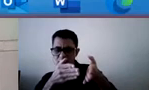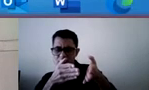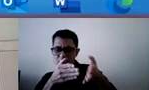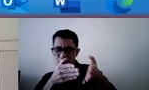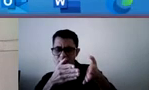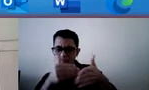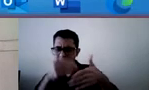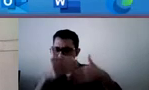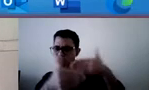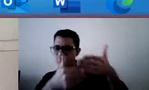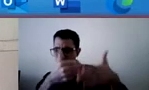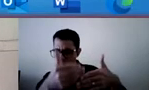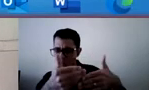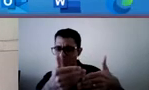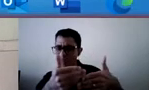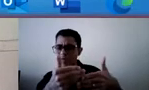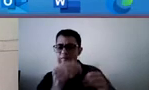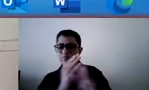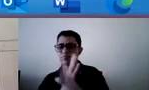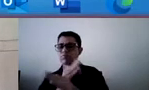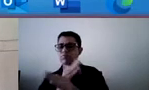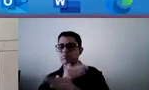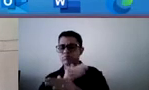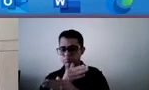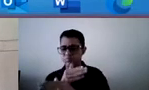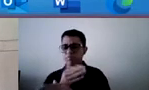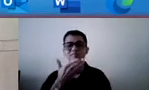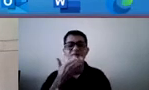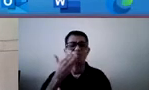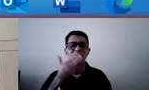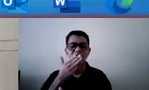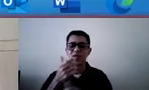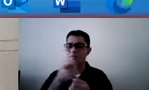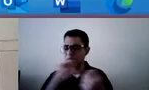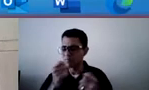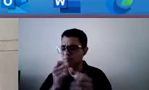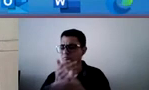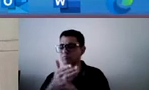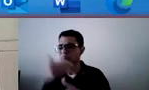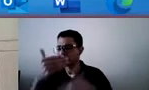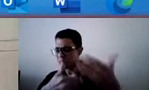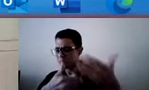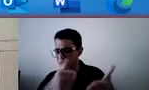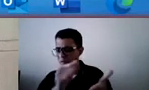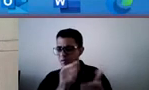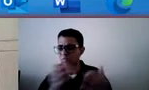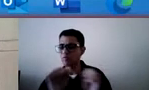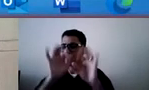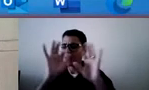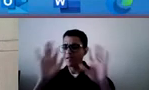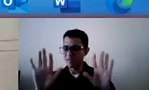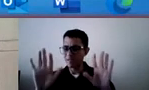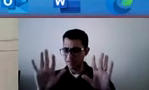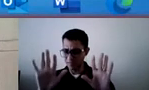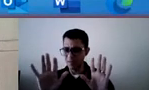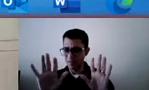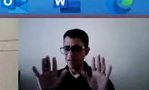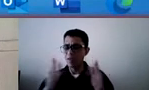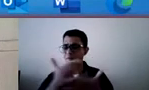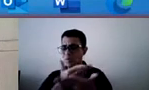gente vem a realizar no dia, a gente se dispersa com muita facilidade, né? Acaba não desempenhando aquela atividade de tal